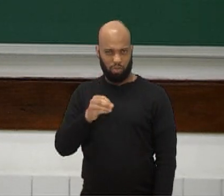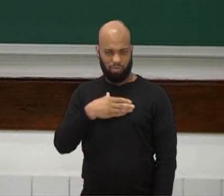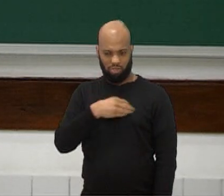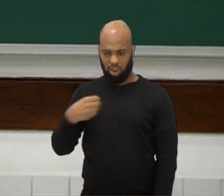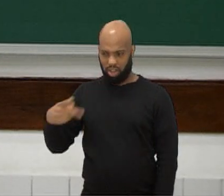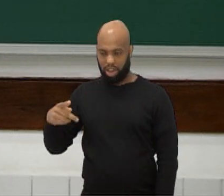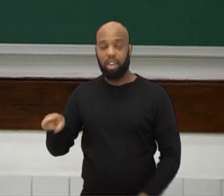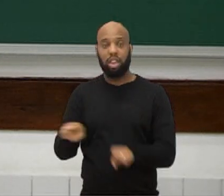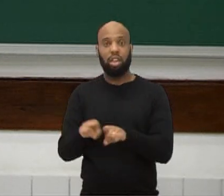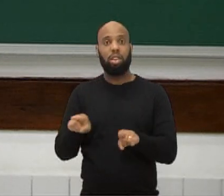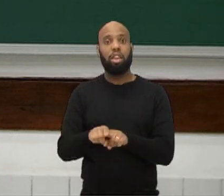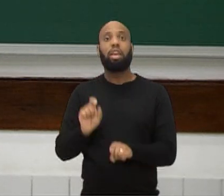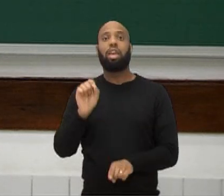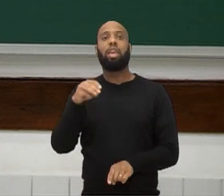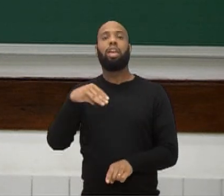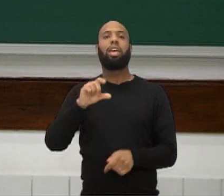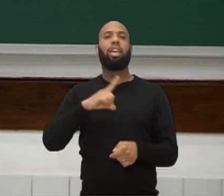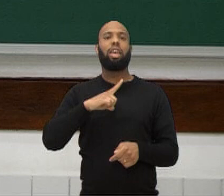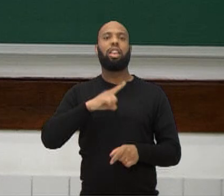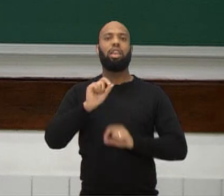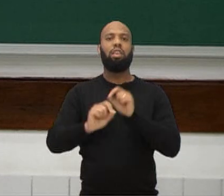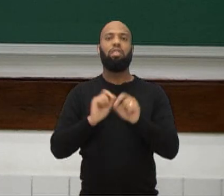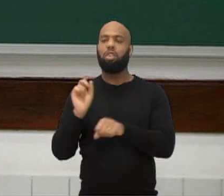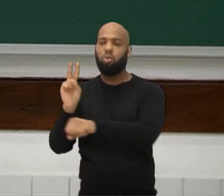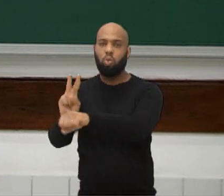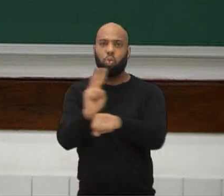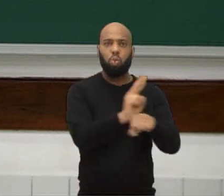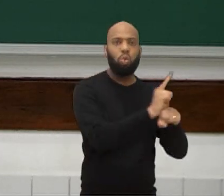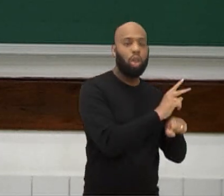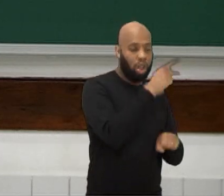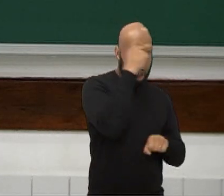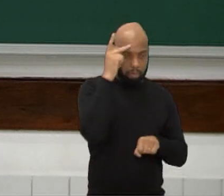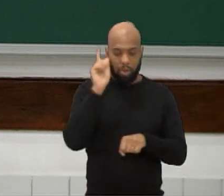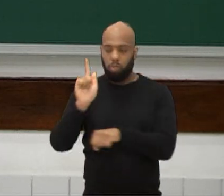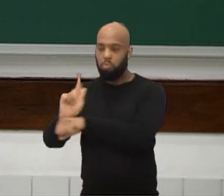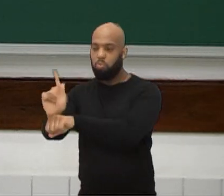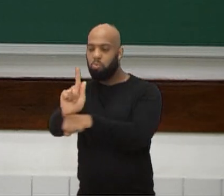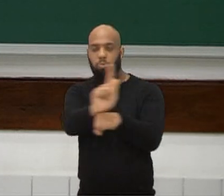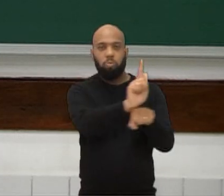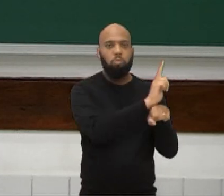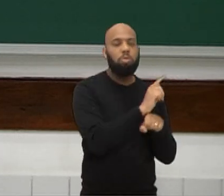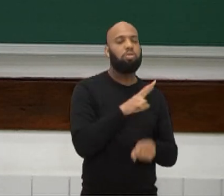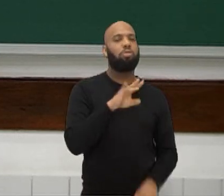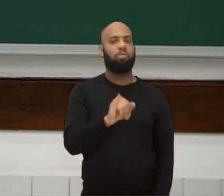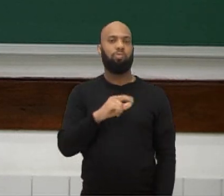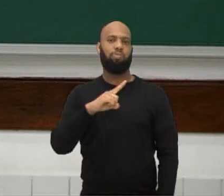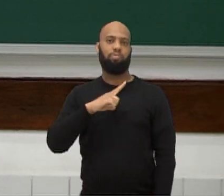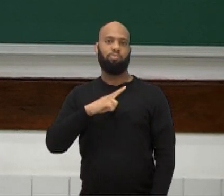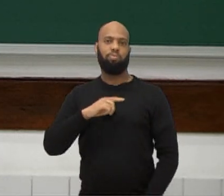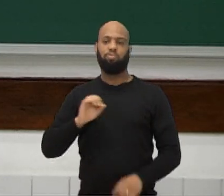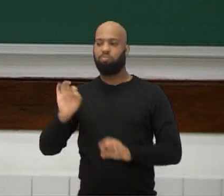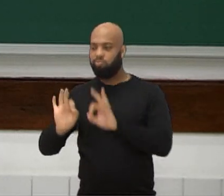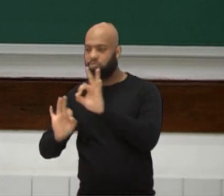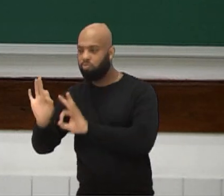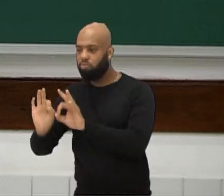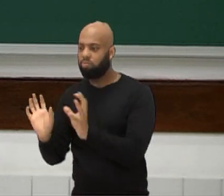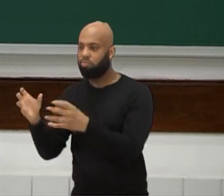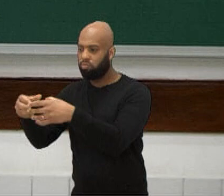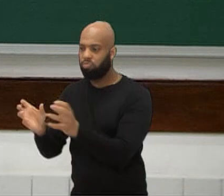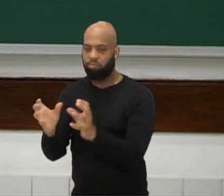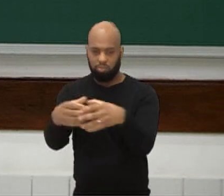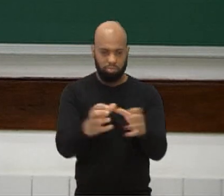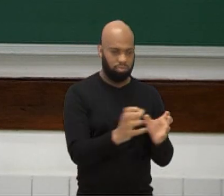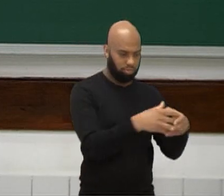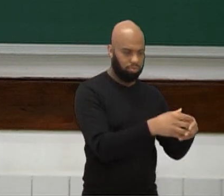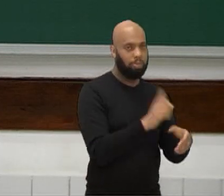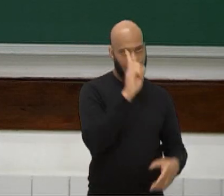governou-se o Brasil quem? Os regentes, os administradores do país serão aqueles que vão reger, comandar